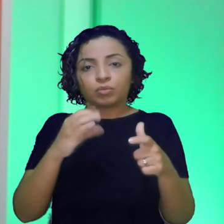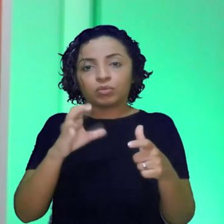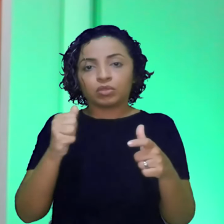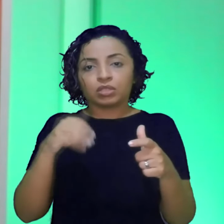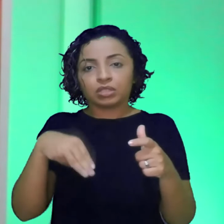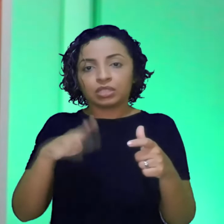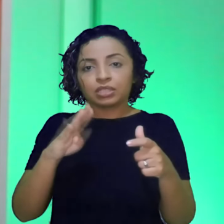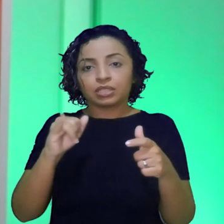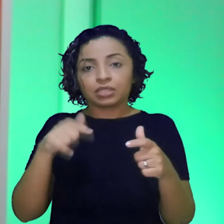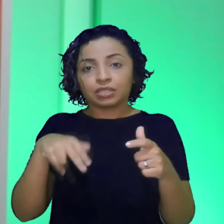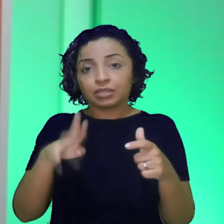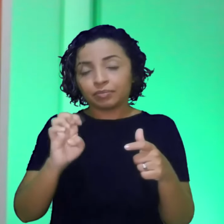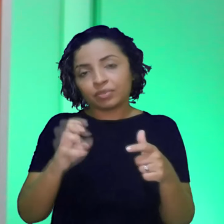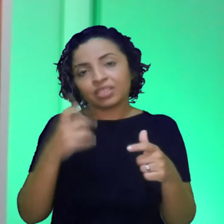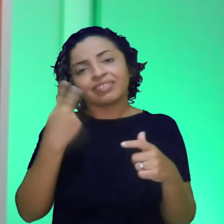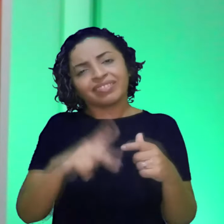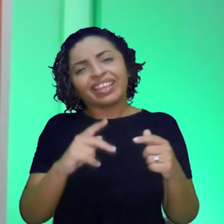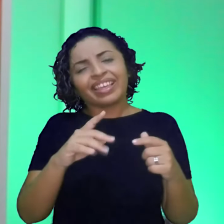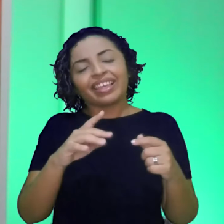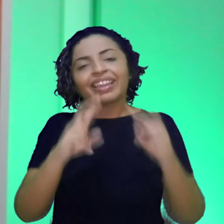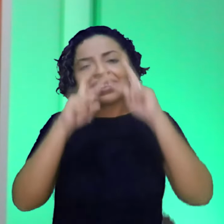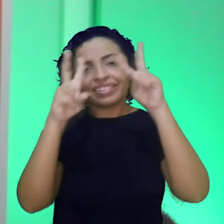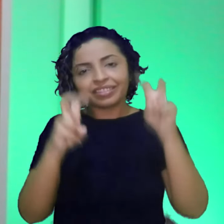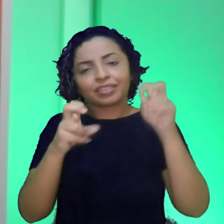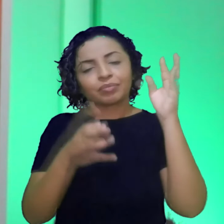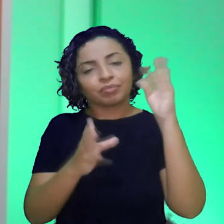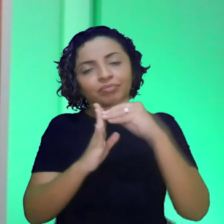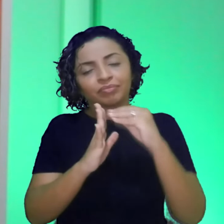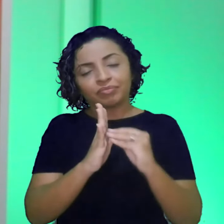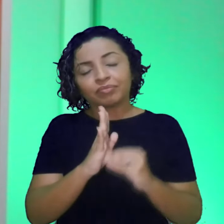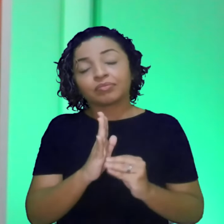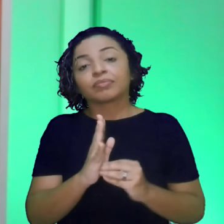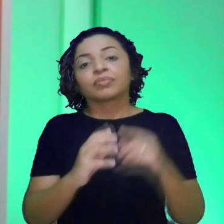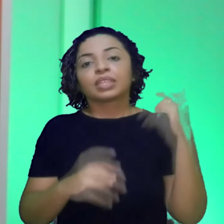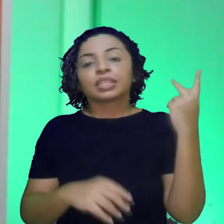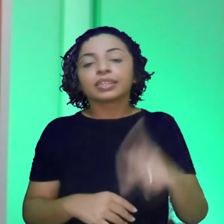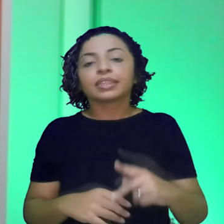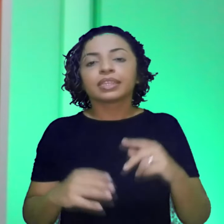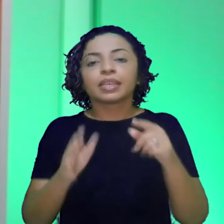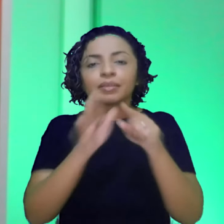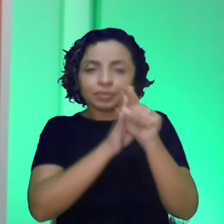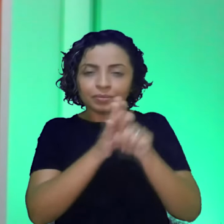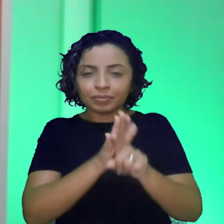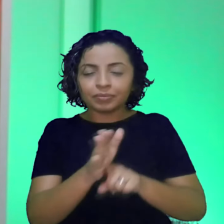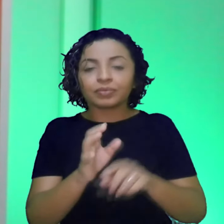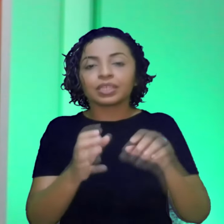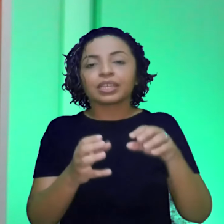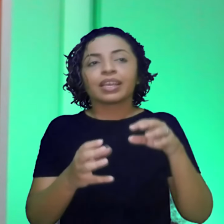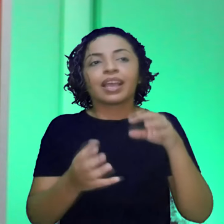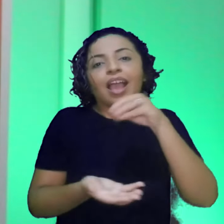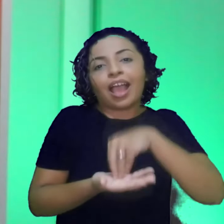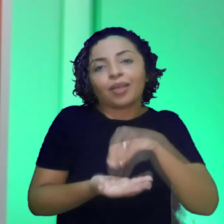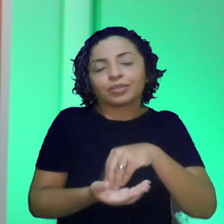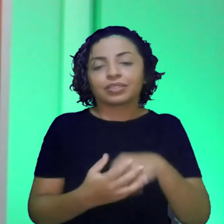da temática do próprio autor, mais uma vez nesse livro novo dele aqui, O Mapeador de Ausências, nessa capa muito